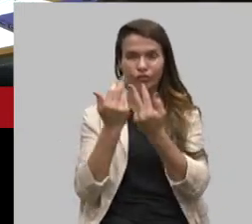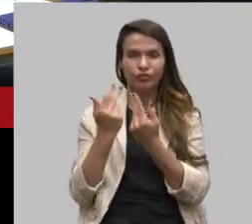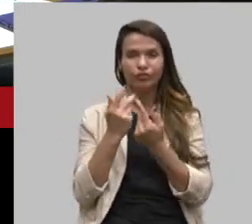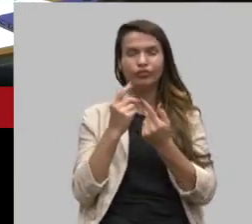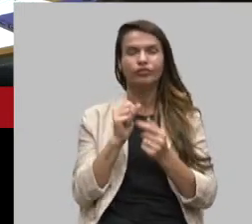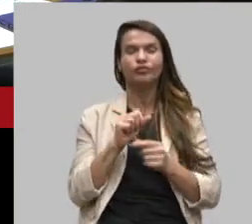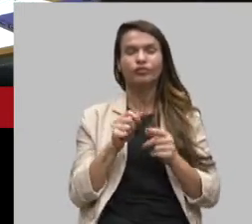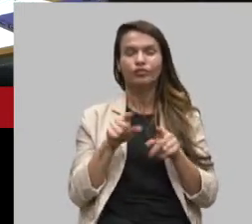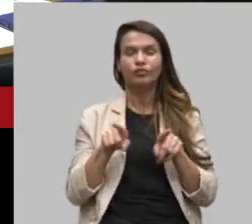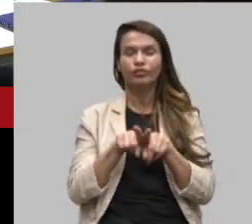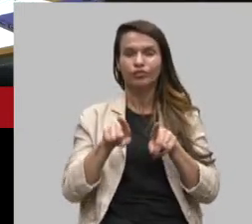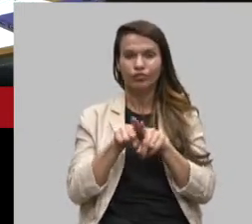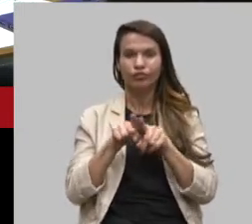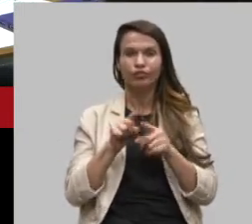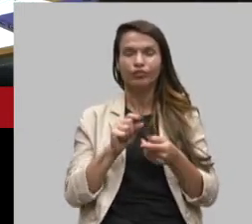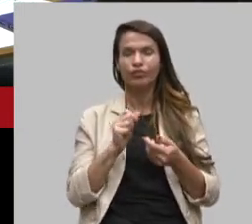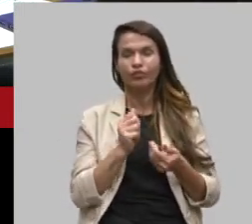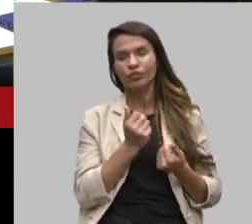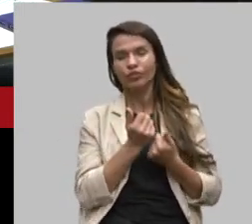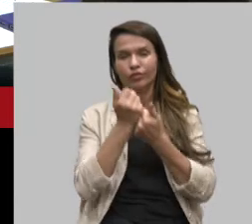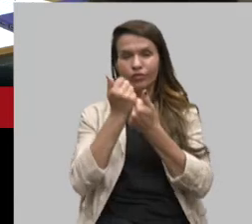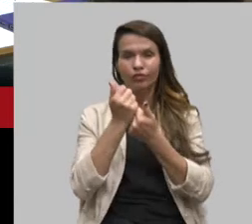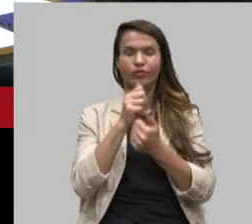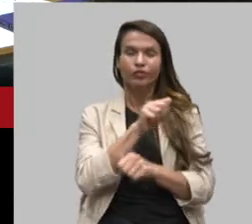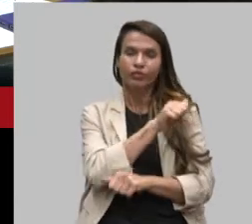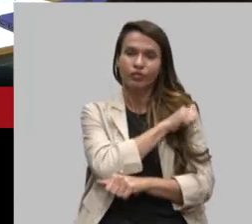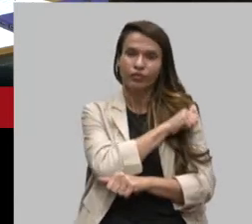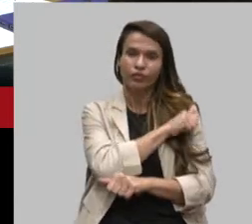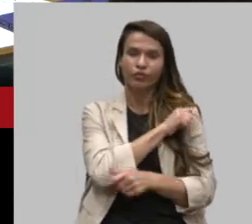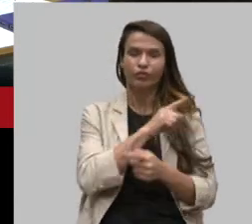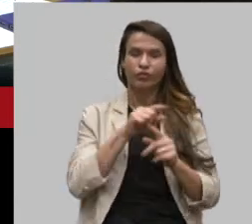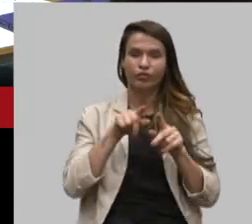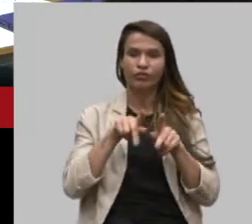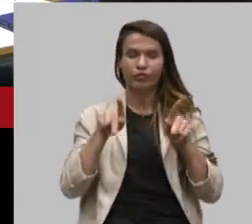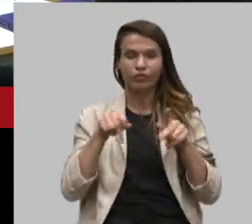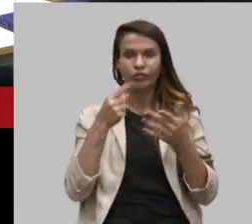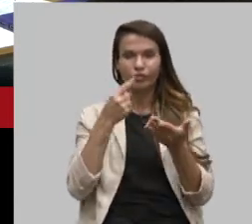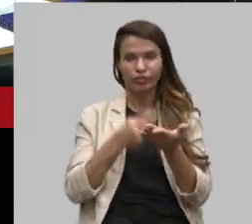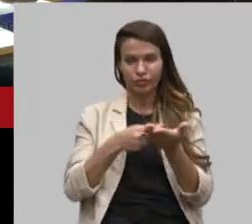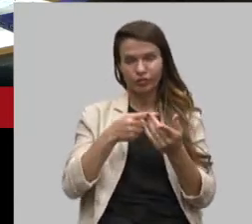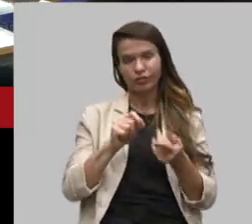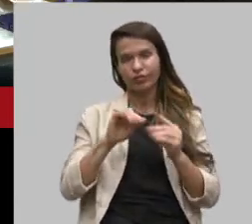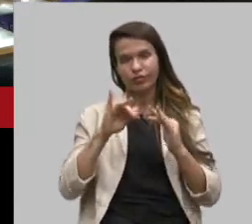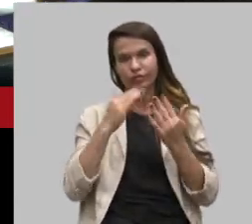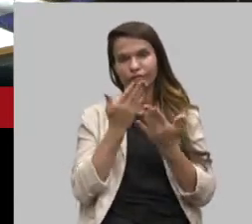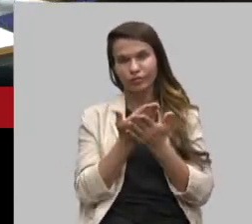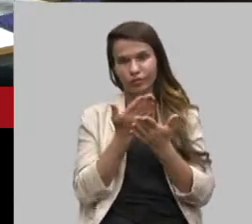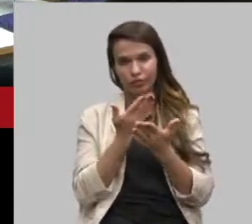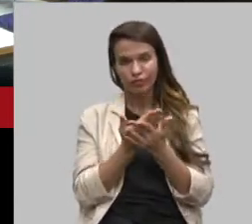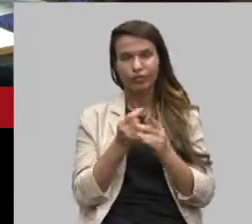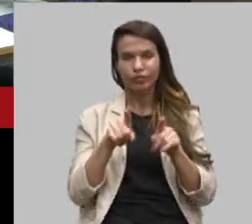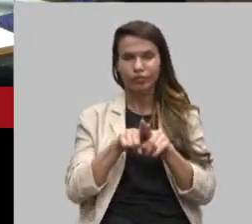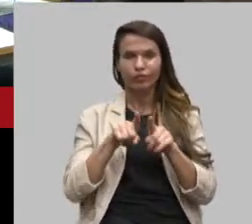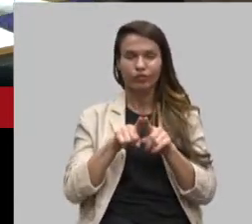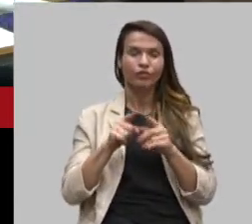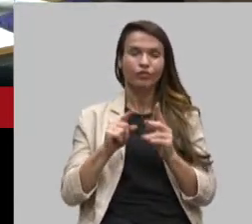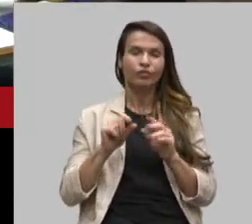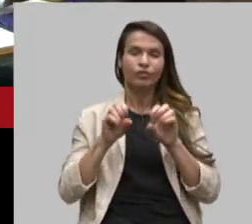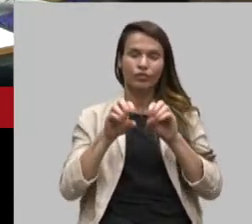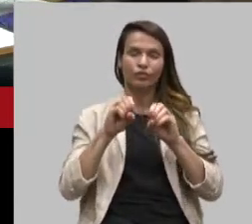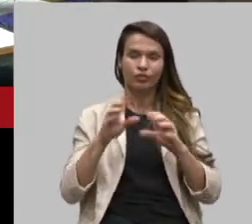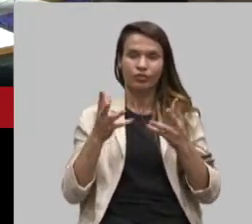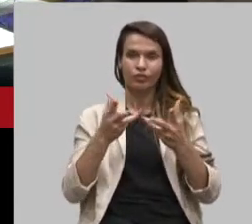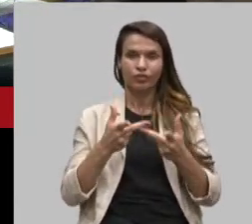famílias o PEC reforça o compromisso do estado com uma educação pública de qualidade mais justa então já que o tema que a gente tá